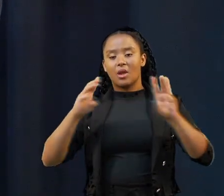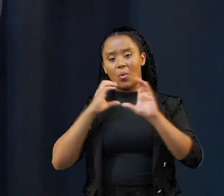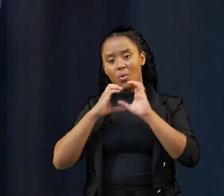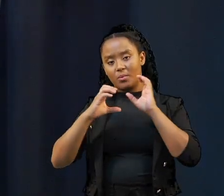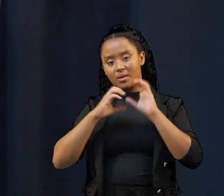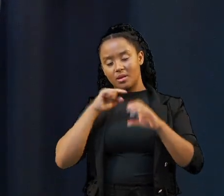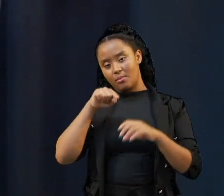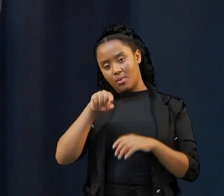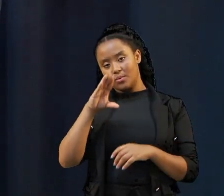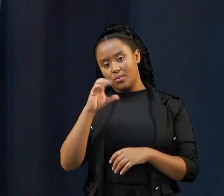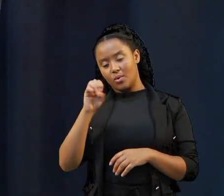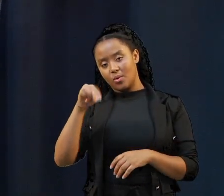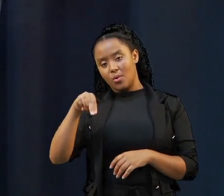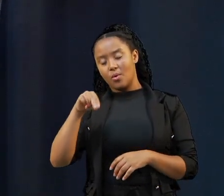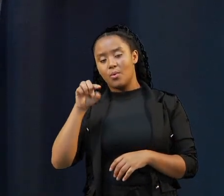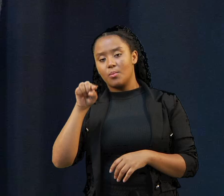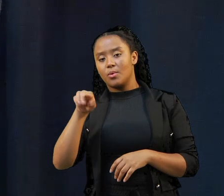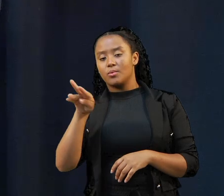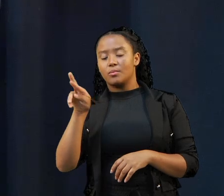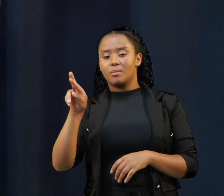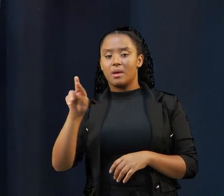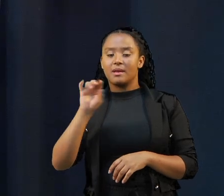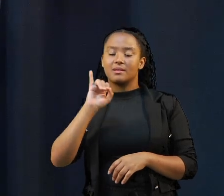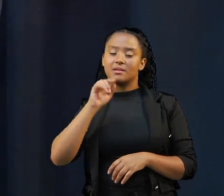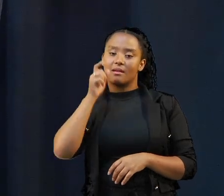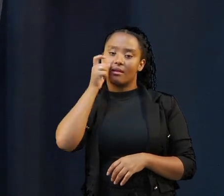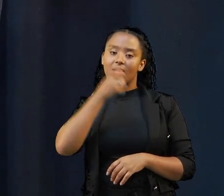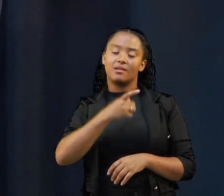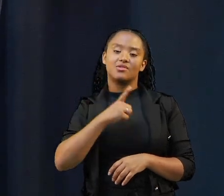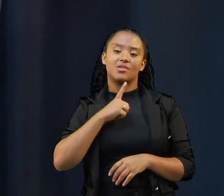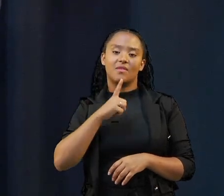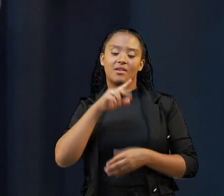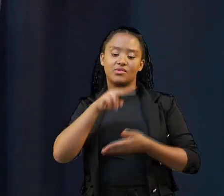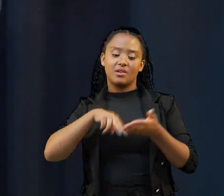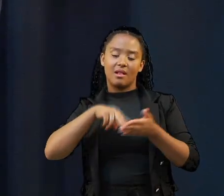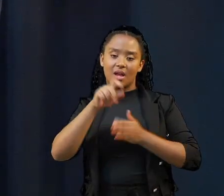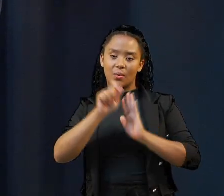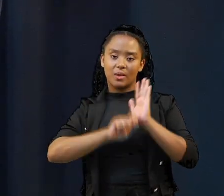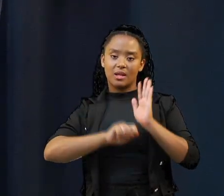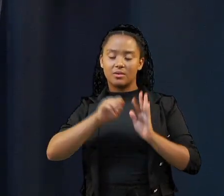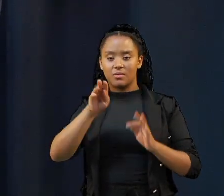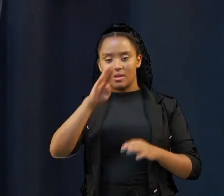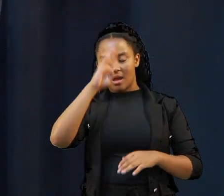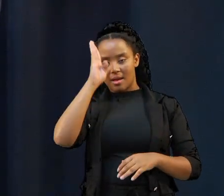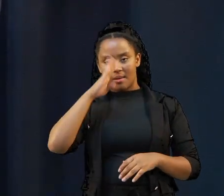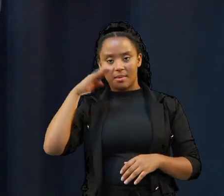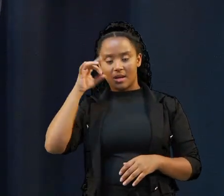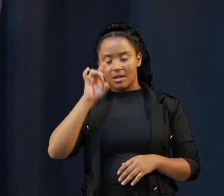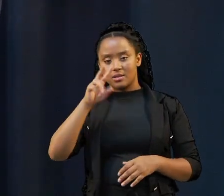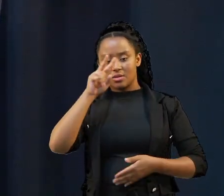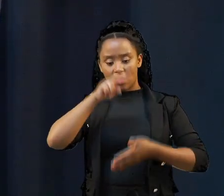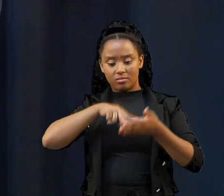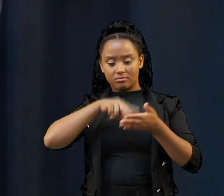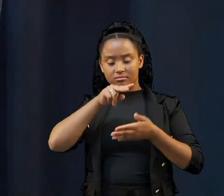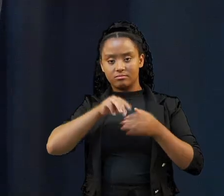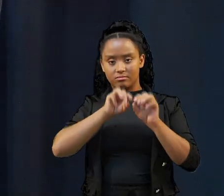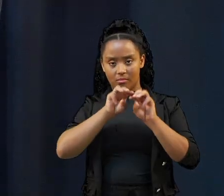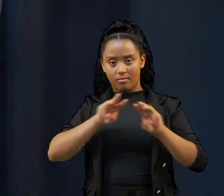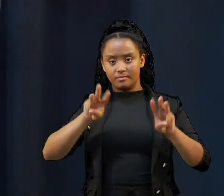comunica.ufo.br. Quem tiver interesse em ler esse texto da Brena, basta acessar o jornal no nosso portal.